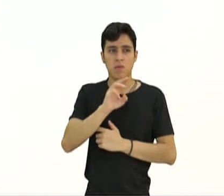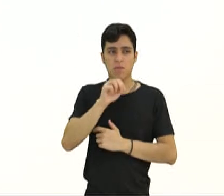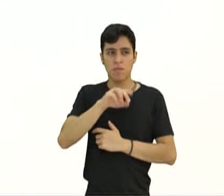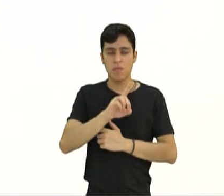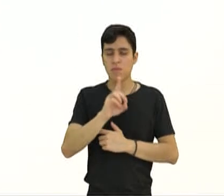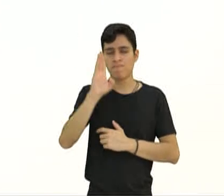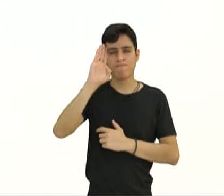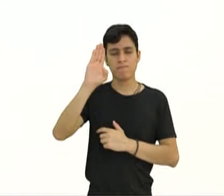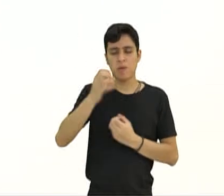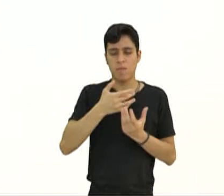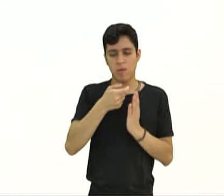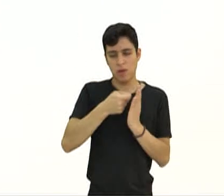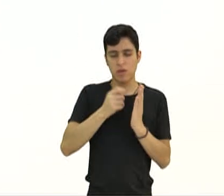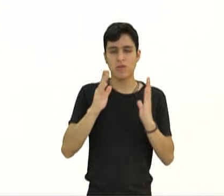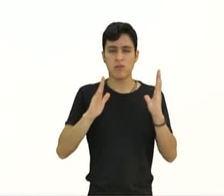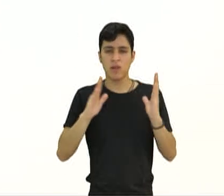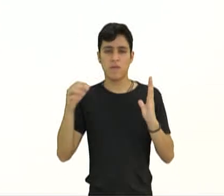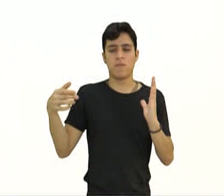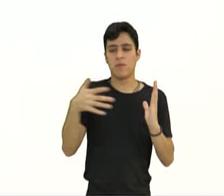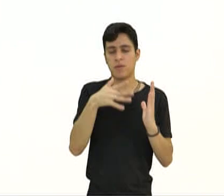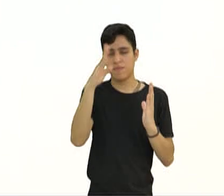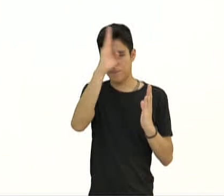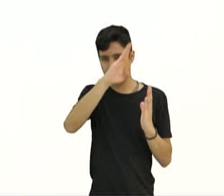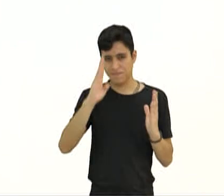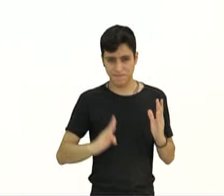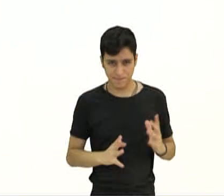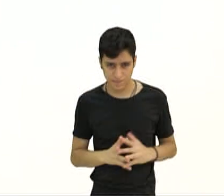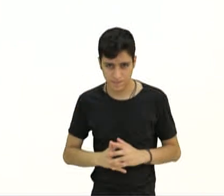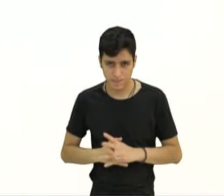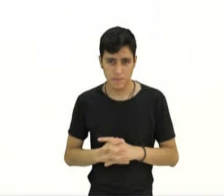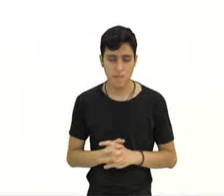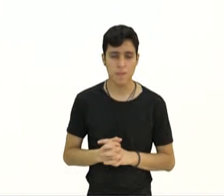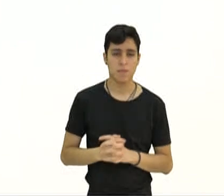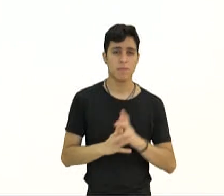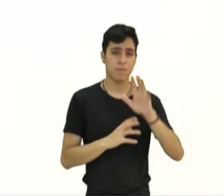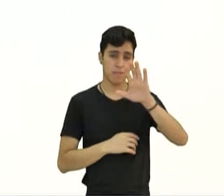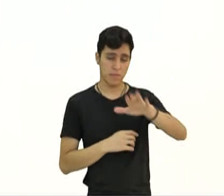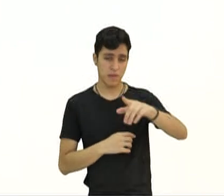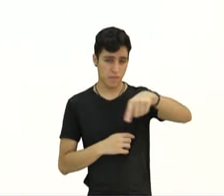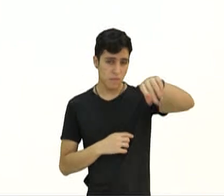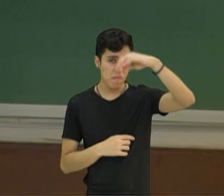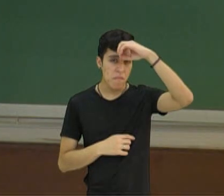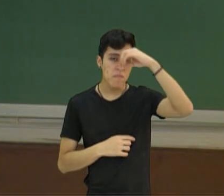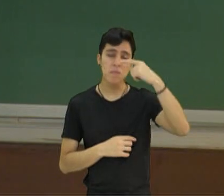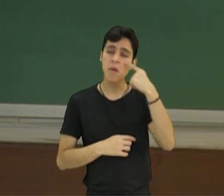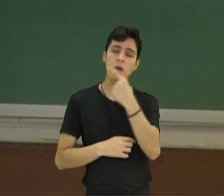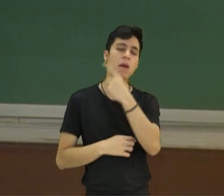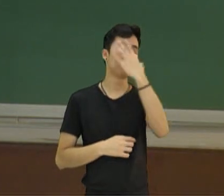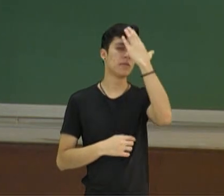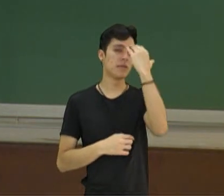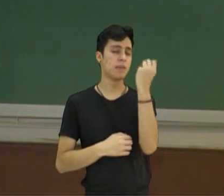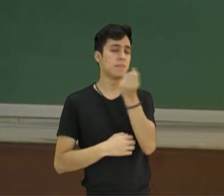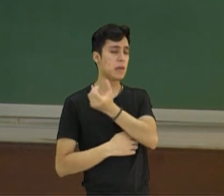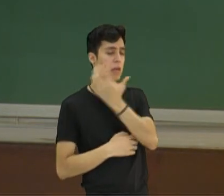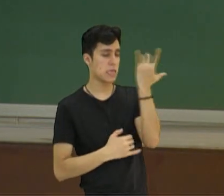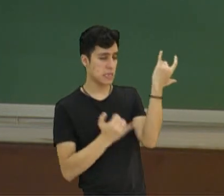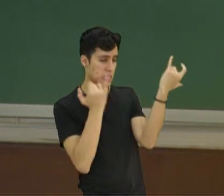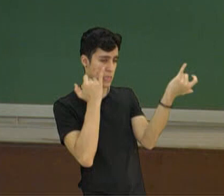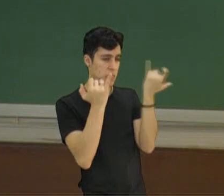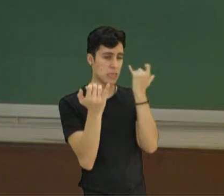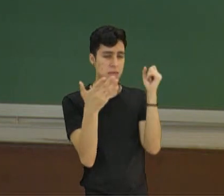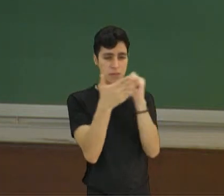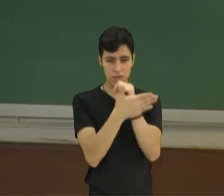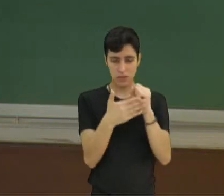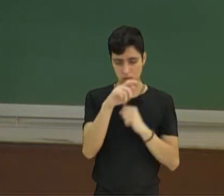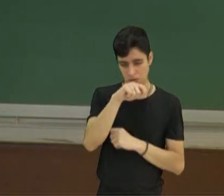da segunda geração do modernismo brasileiro. Veja só, se você não sabia, agora ficou sabendo algumas informações